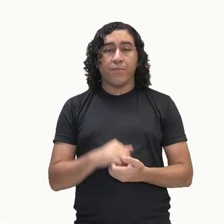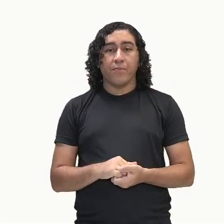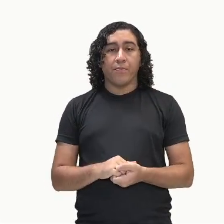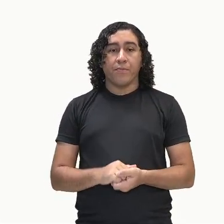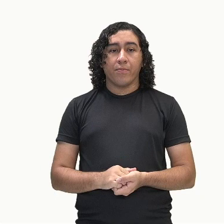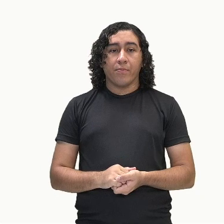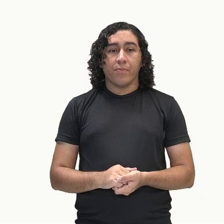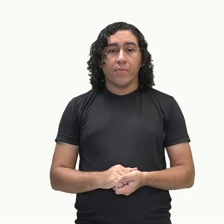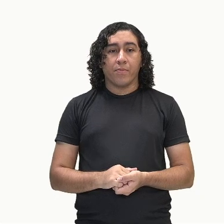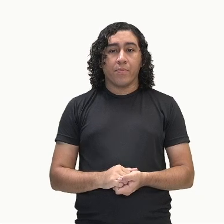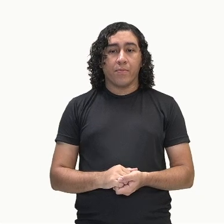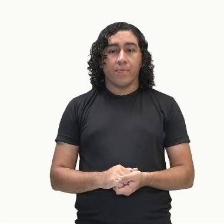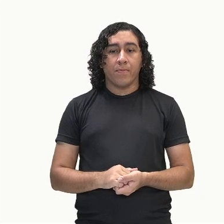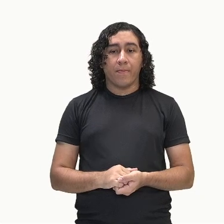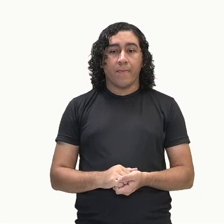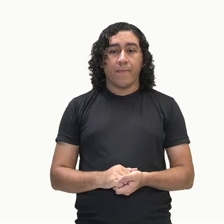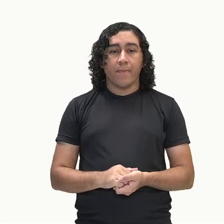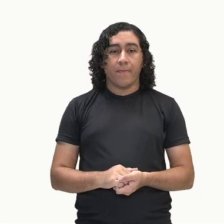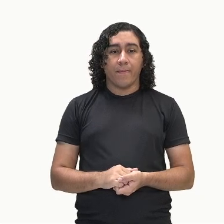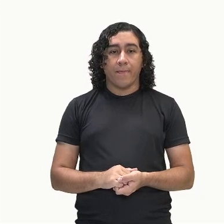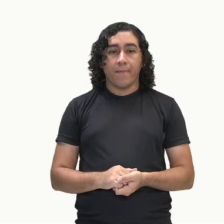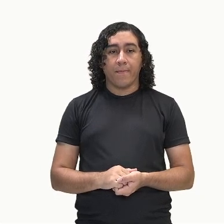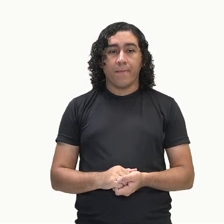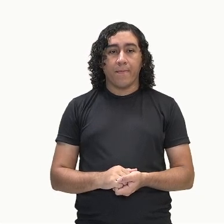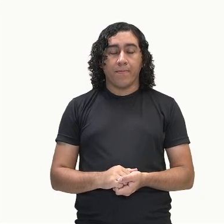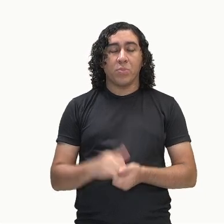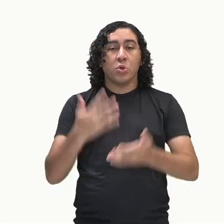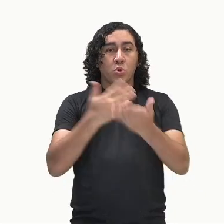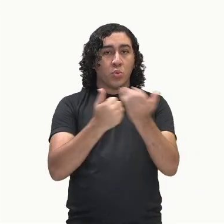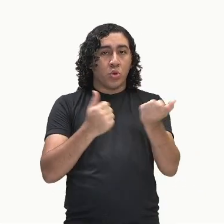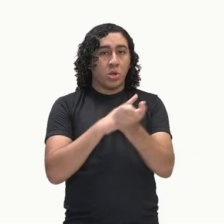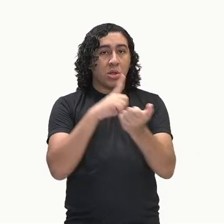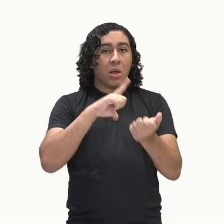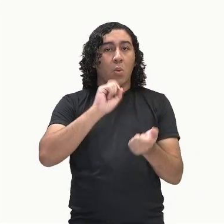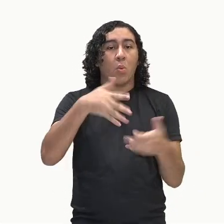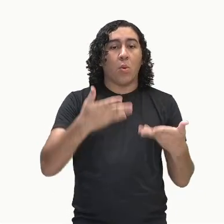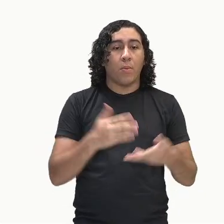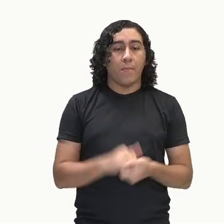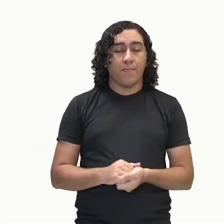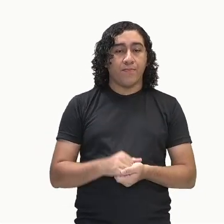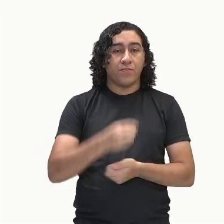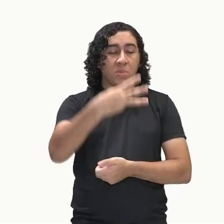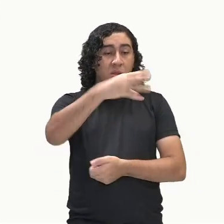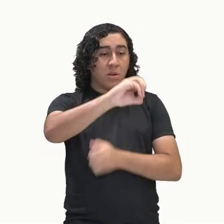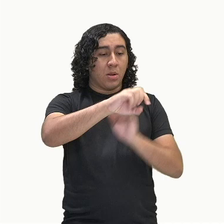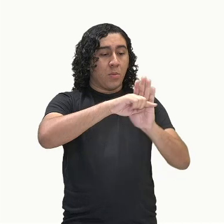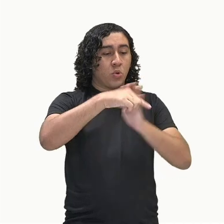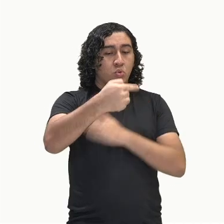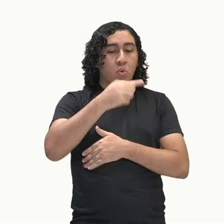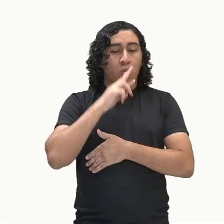termo. E aí, substituindo os valores, fica 30 menos 1, que vai dar 29.